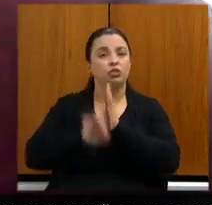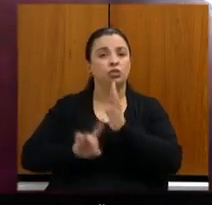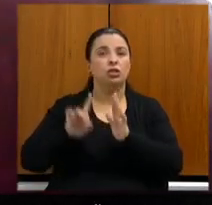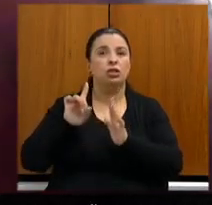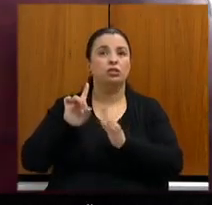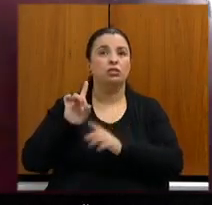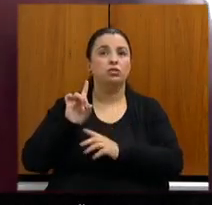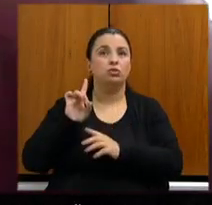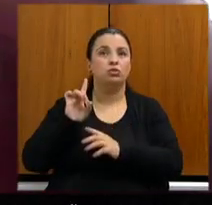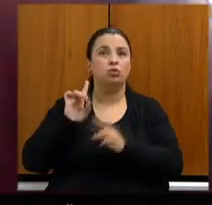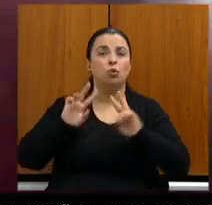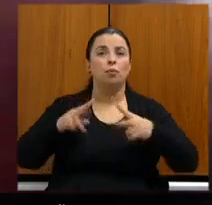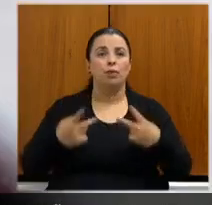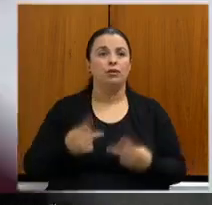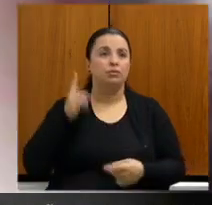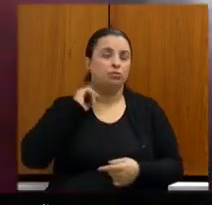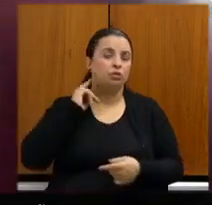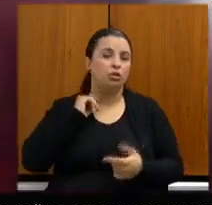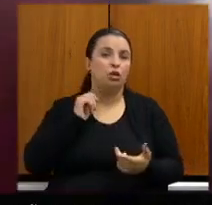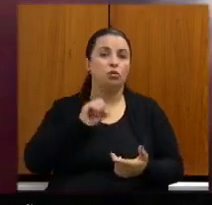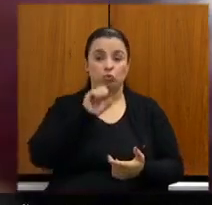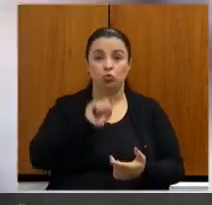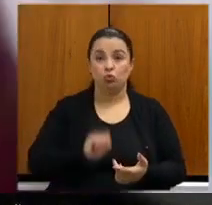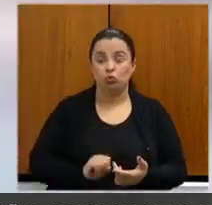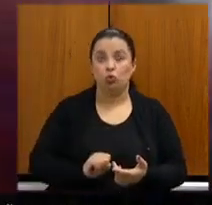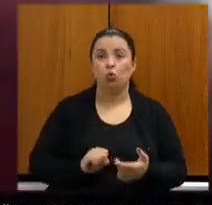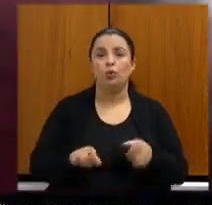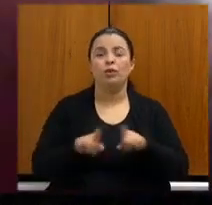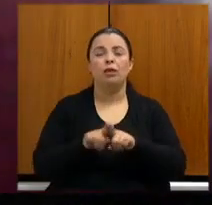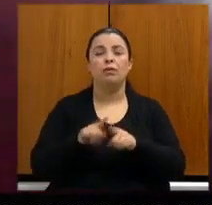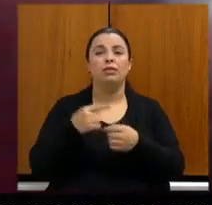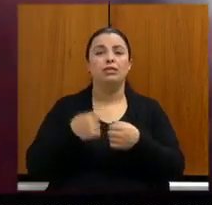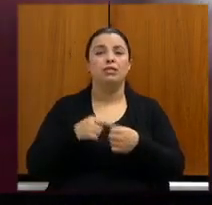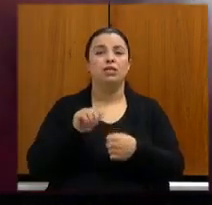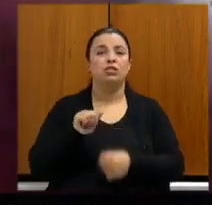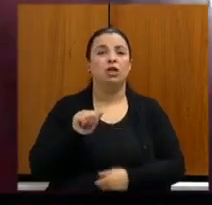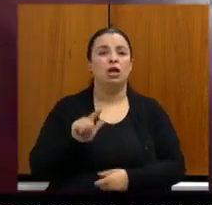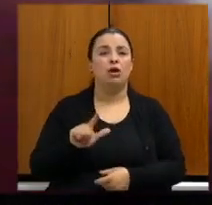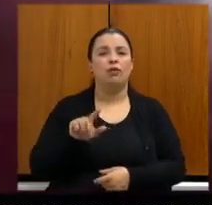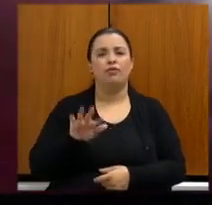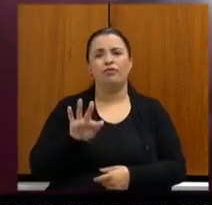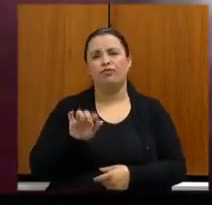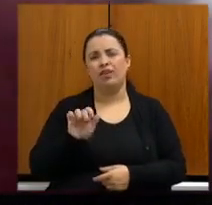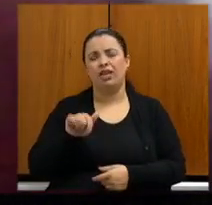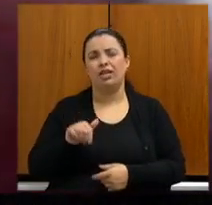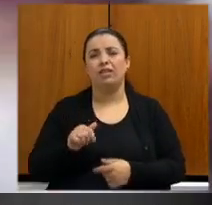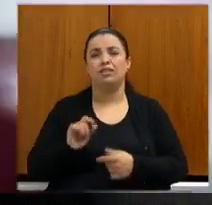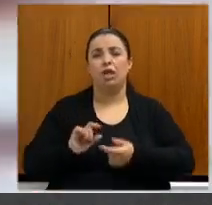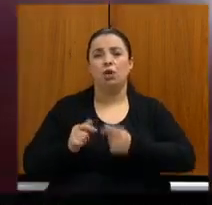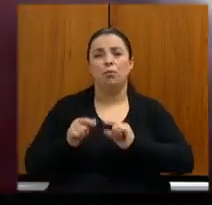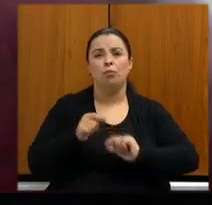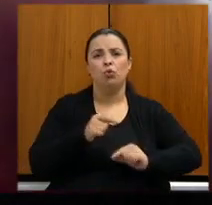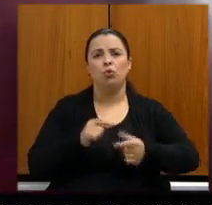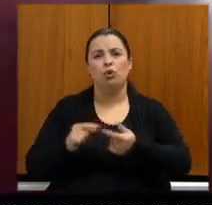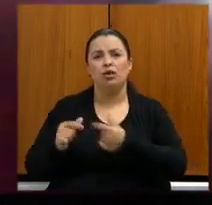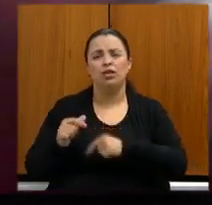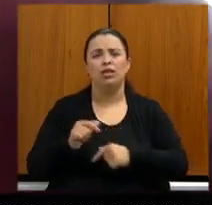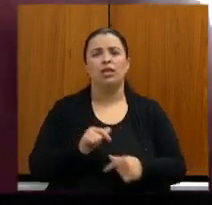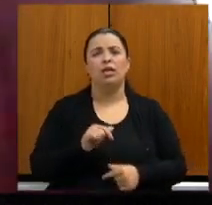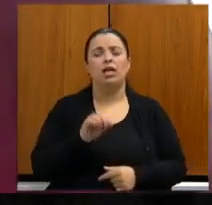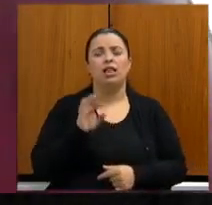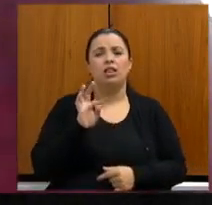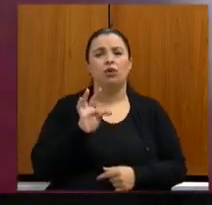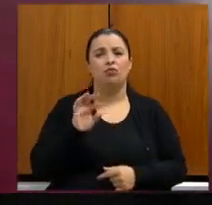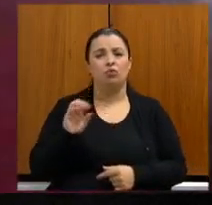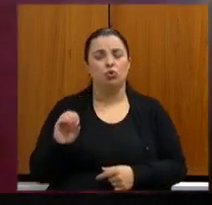no sul de Minas em Alfenas nós temos também o Mucuri em Teófilo Otoni temos o de Juiz de Fora